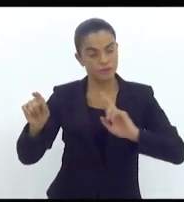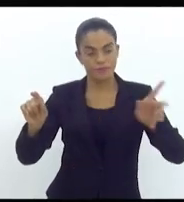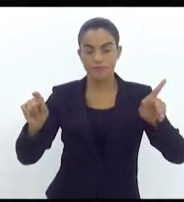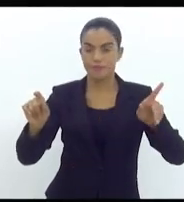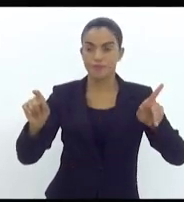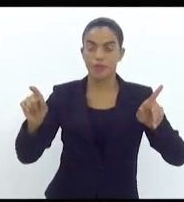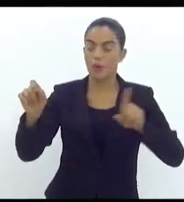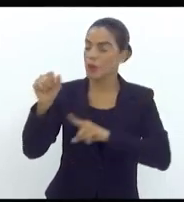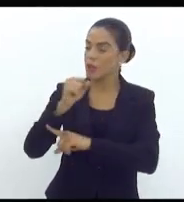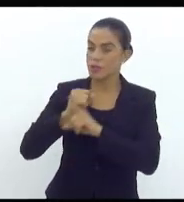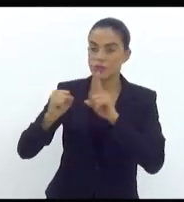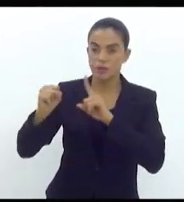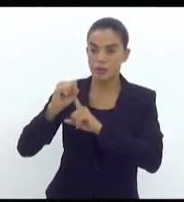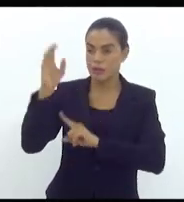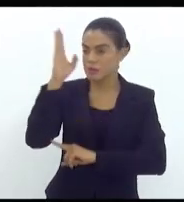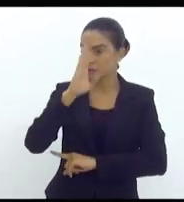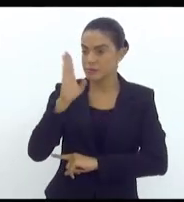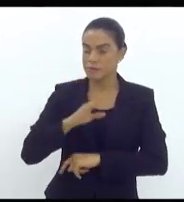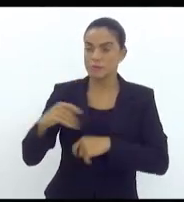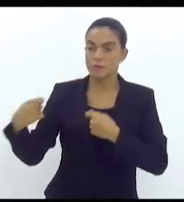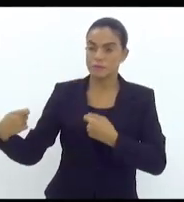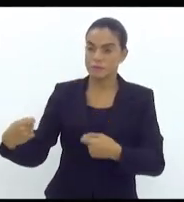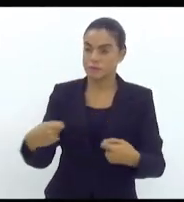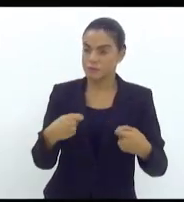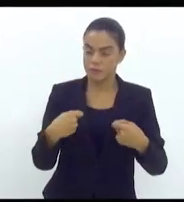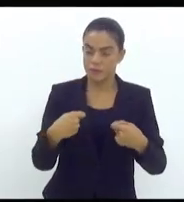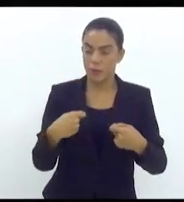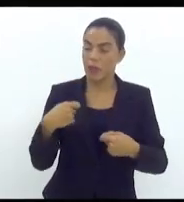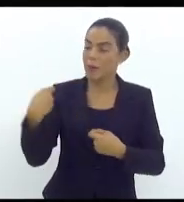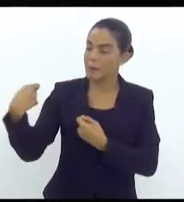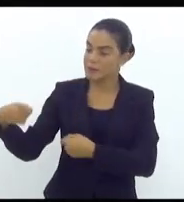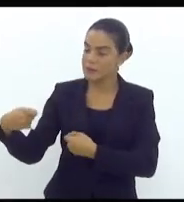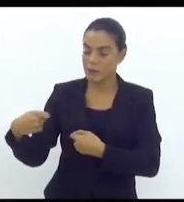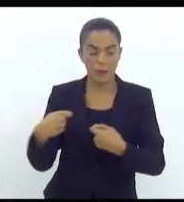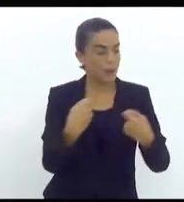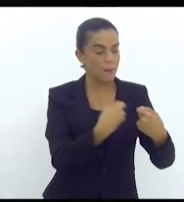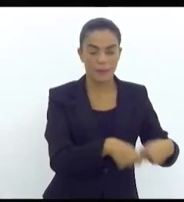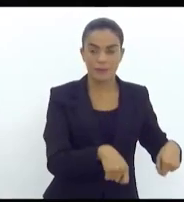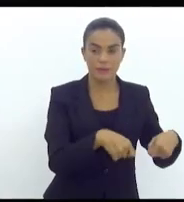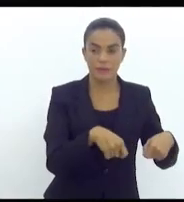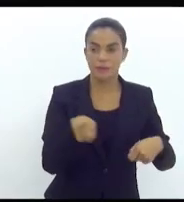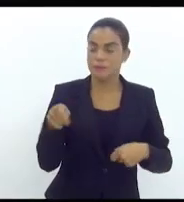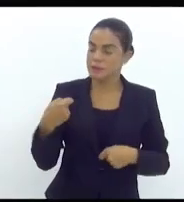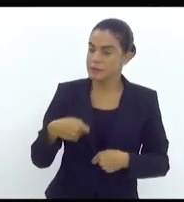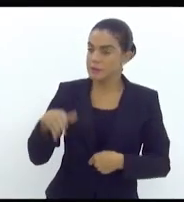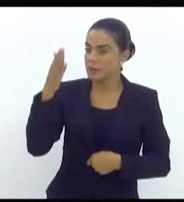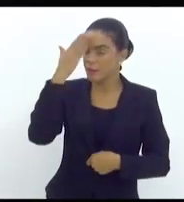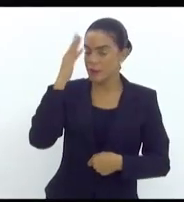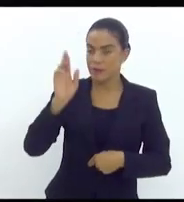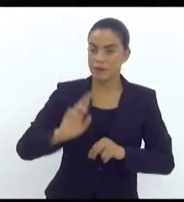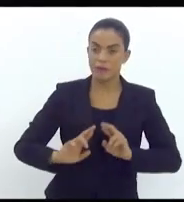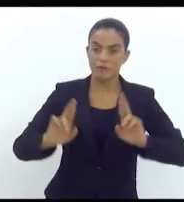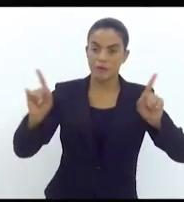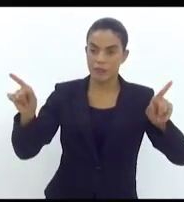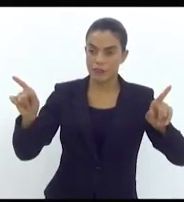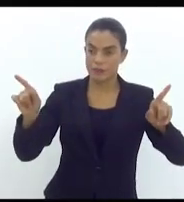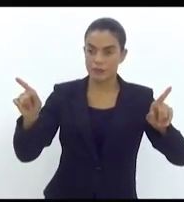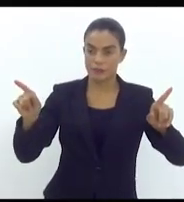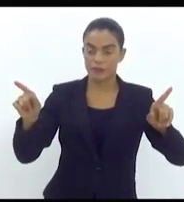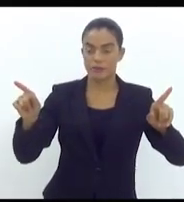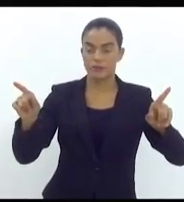o que a sociedade brasileira precisa e o que ela não precisa o senhor deveria saber diferenciar